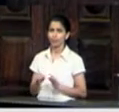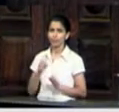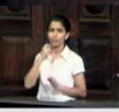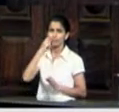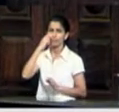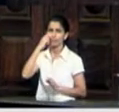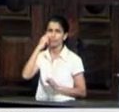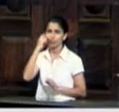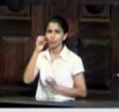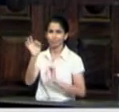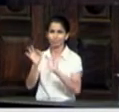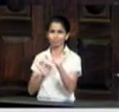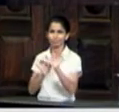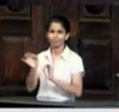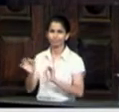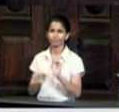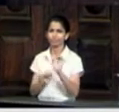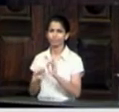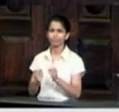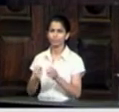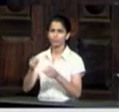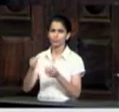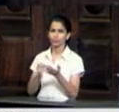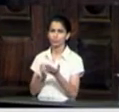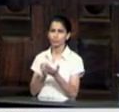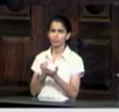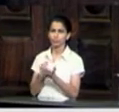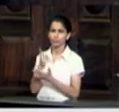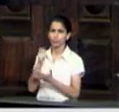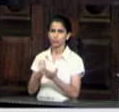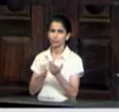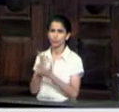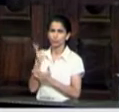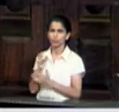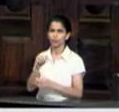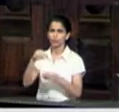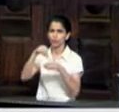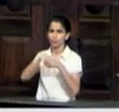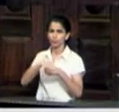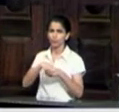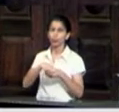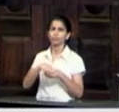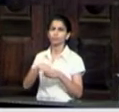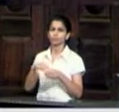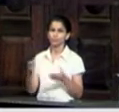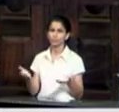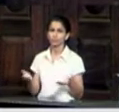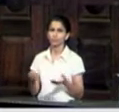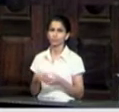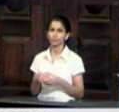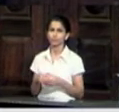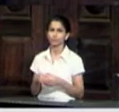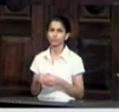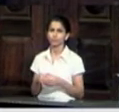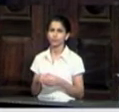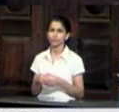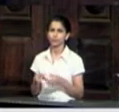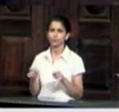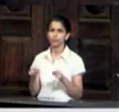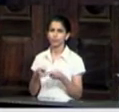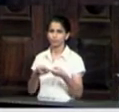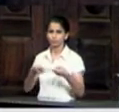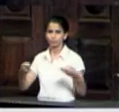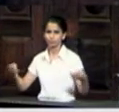escandaloso esquema de compra de votos através do uso do programa social intitulado Cheque